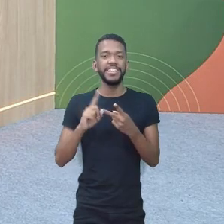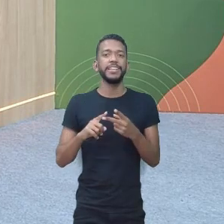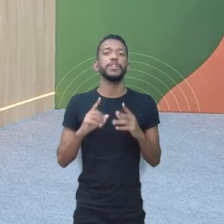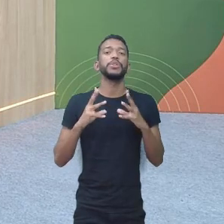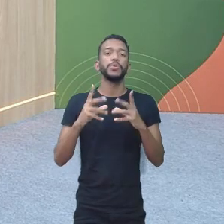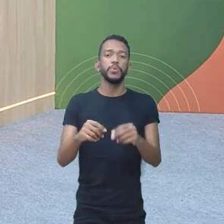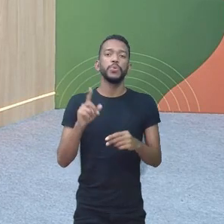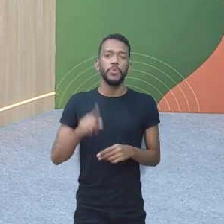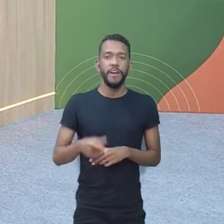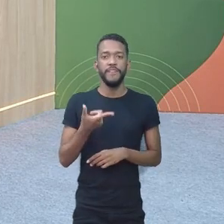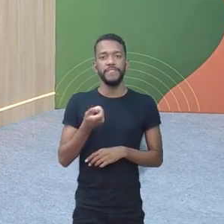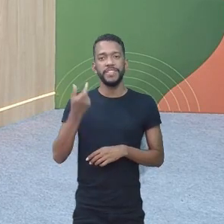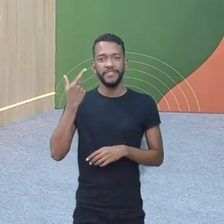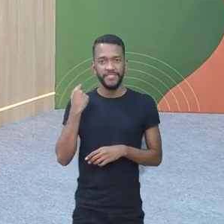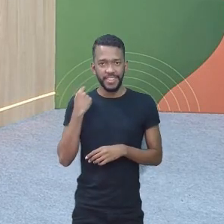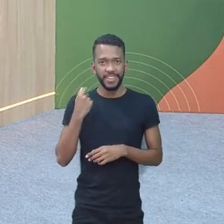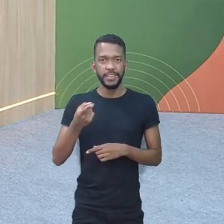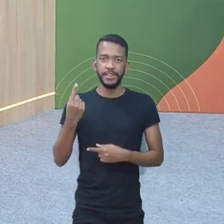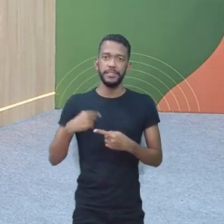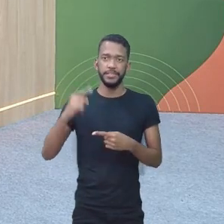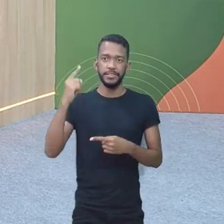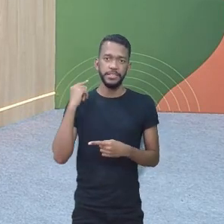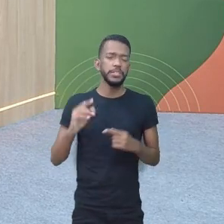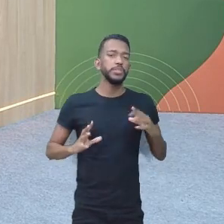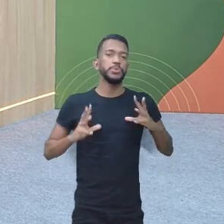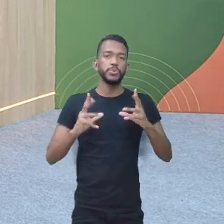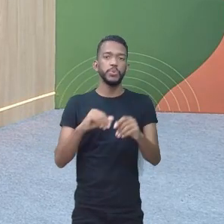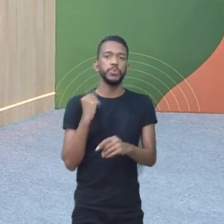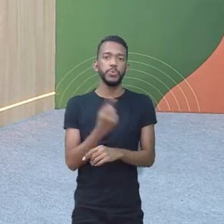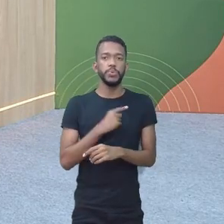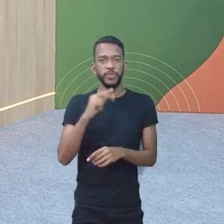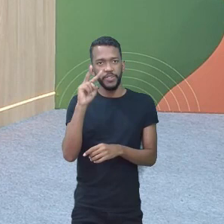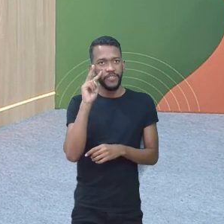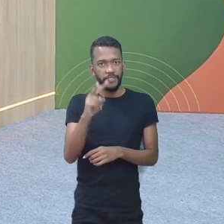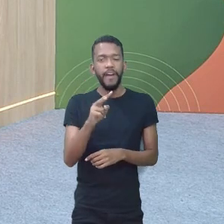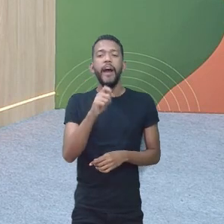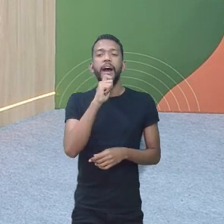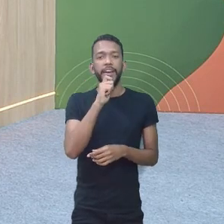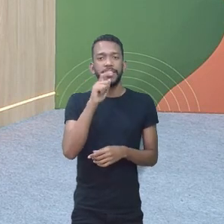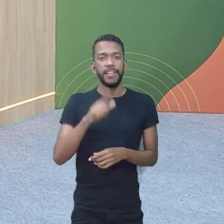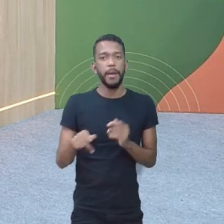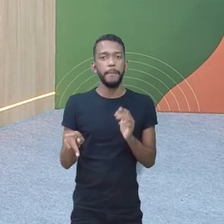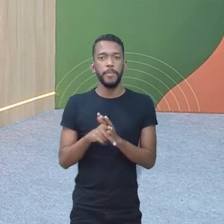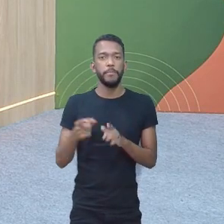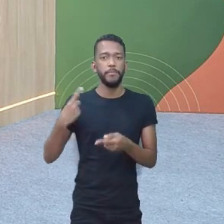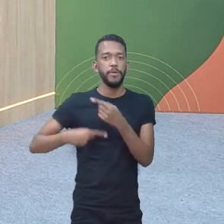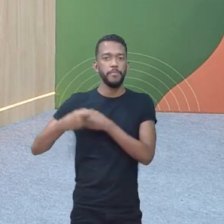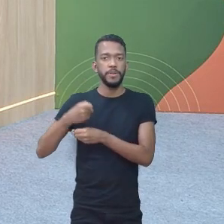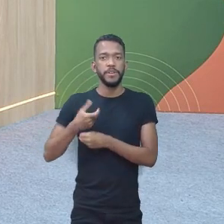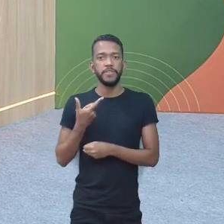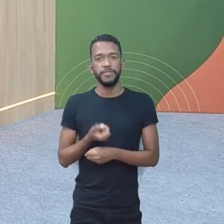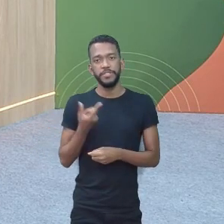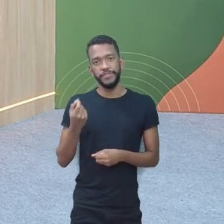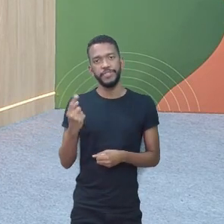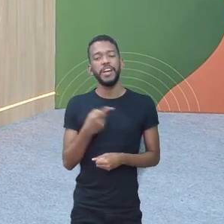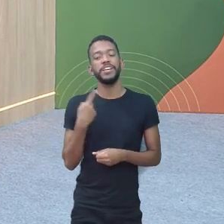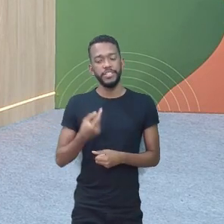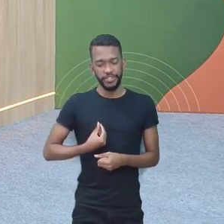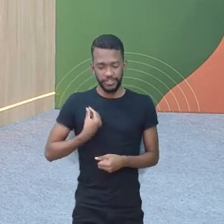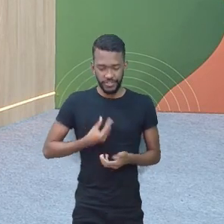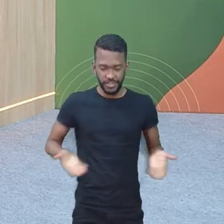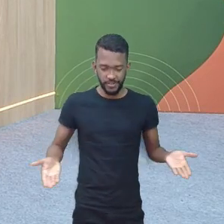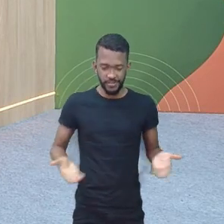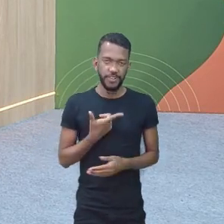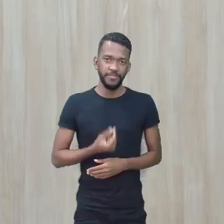2020. Tudo que a gente vê ainda é dos Jogos de 2020, mesmo a gente estando em